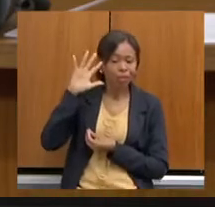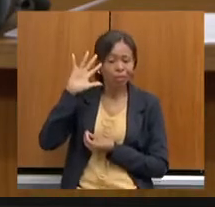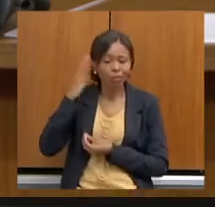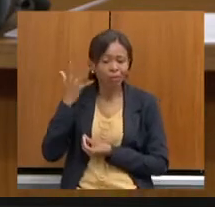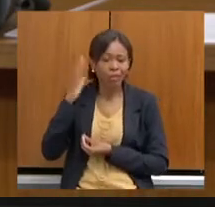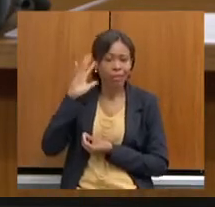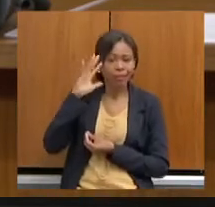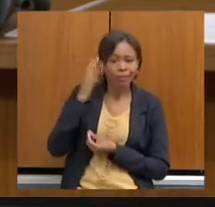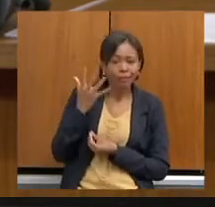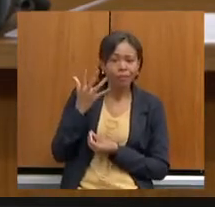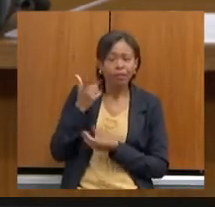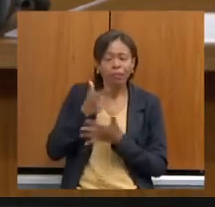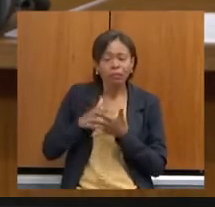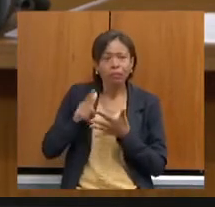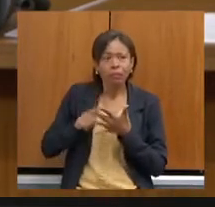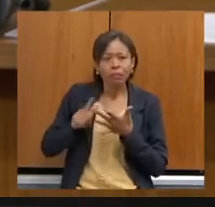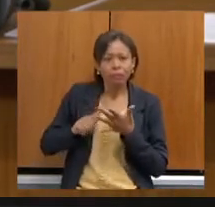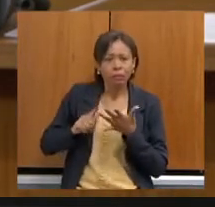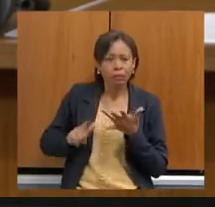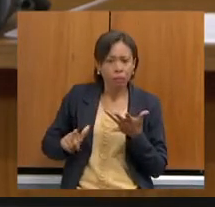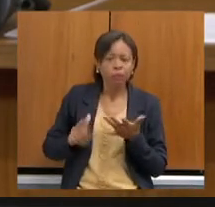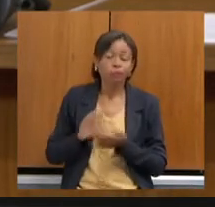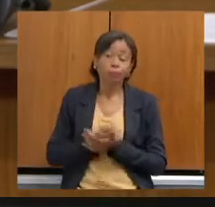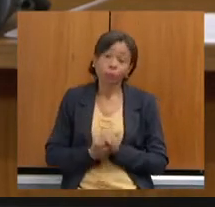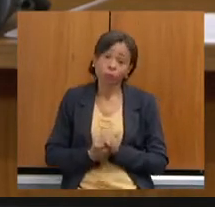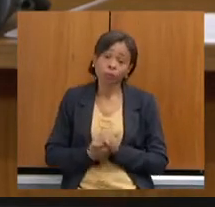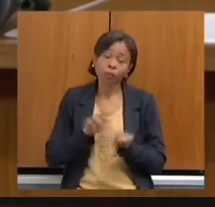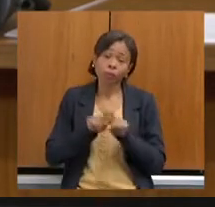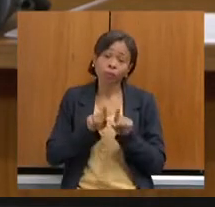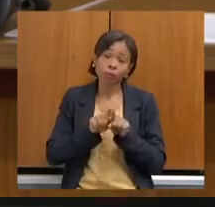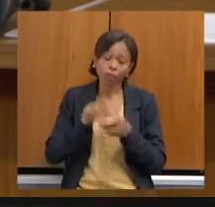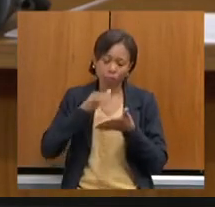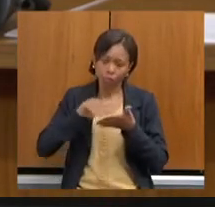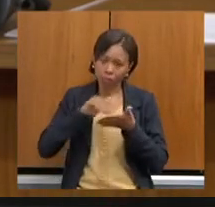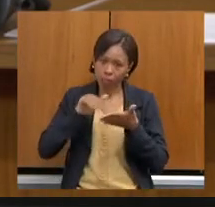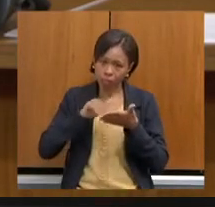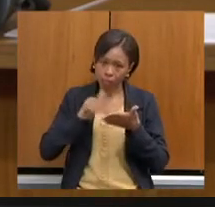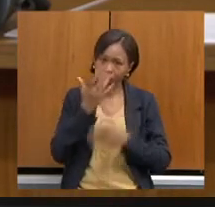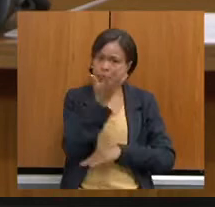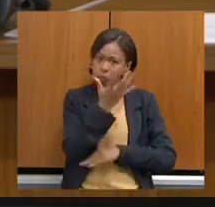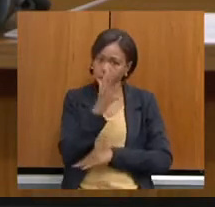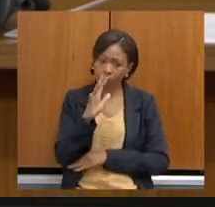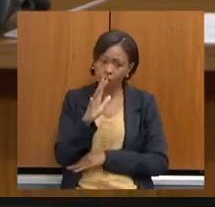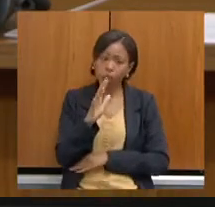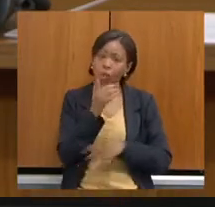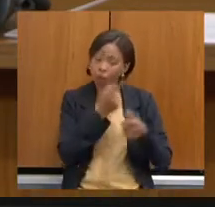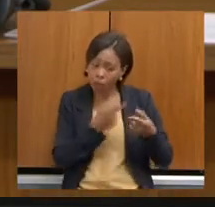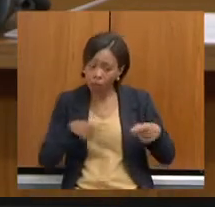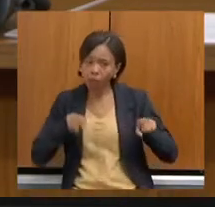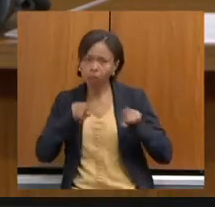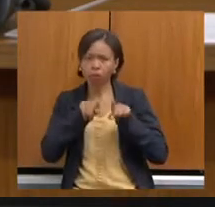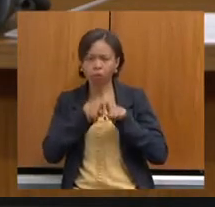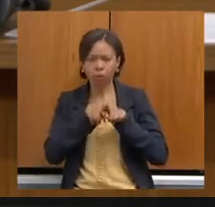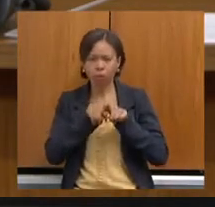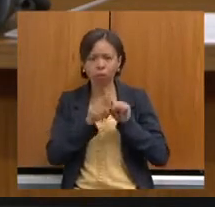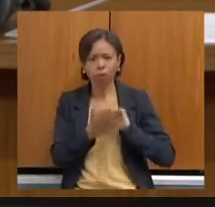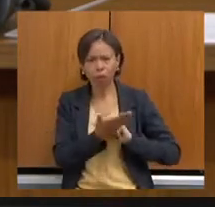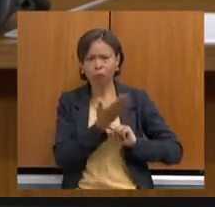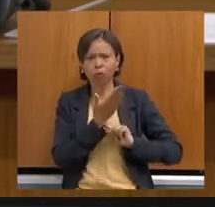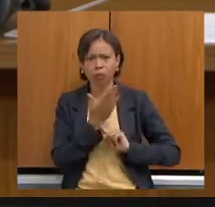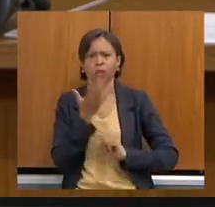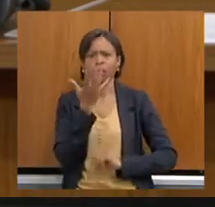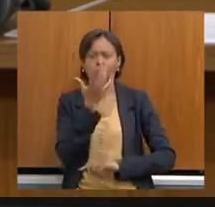principalmente trazer a Secretaria de Meio Ambiente para dentro dos problemas e fazer com que eles conheçam